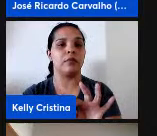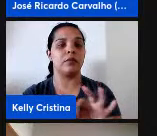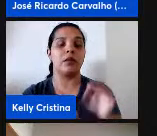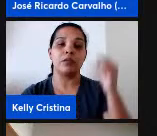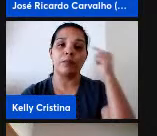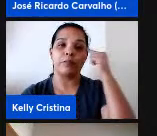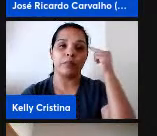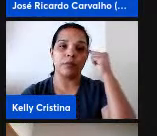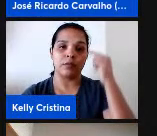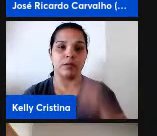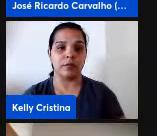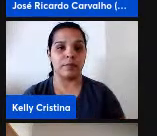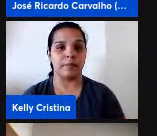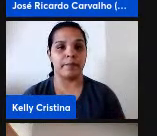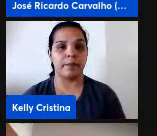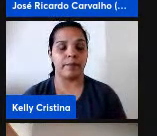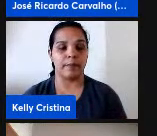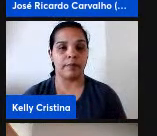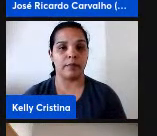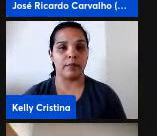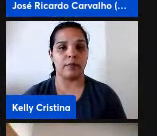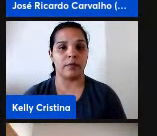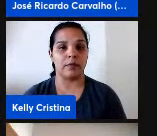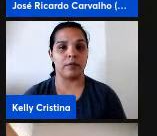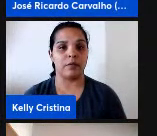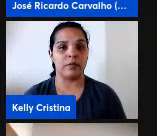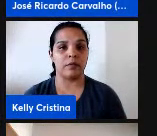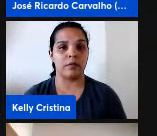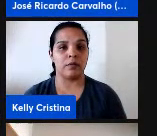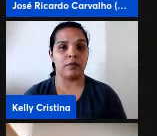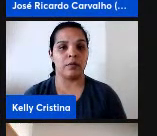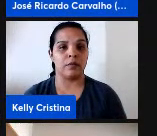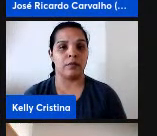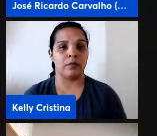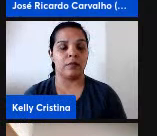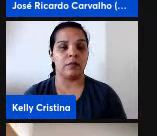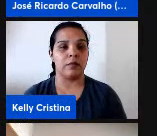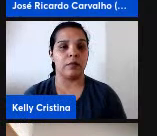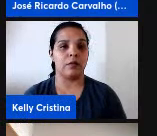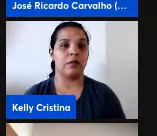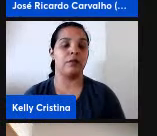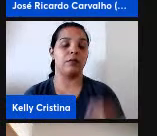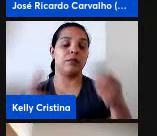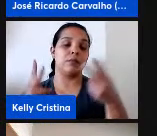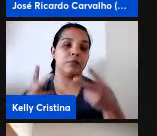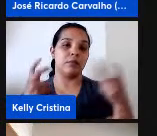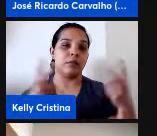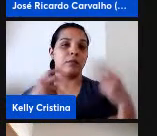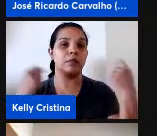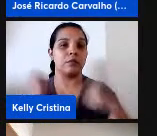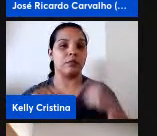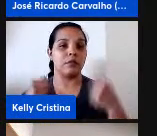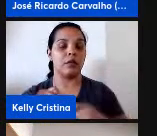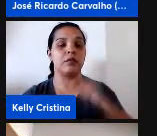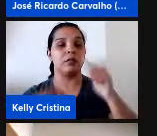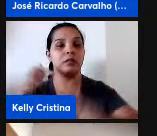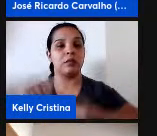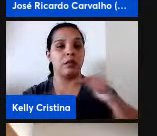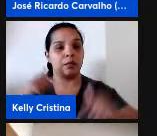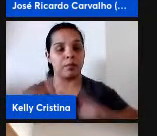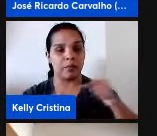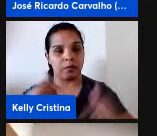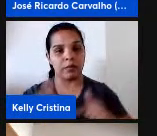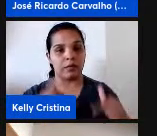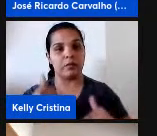né? Então, a gente nota a necessidade de trabalhar com essas questões, eu vou